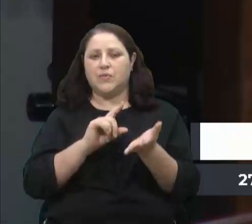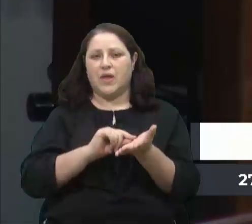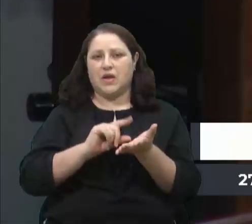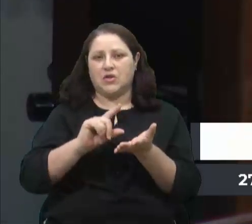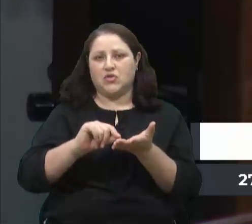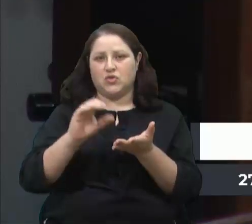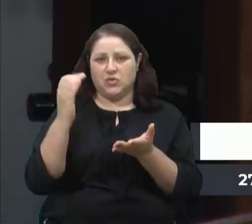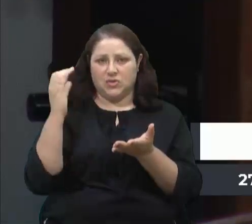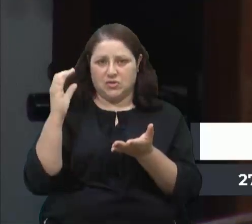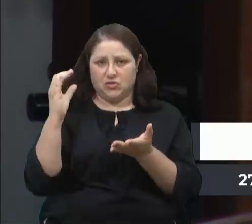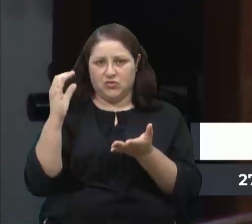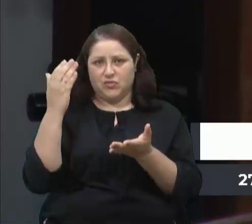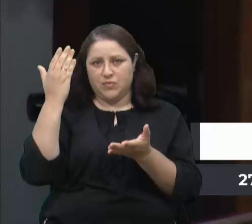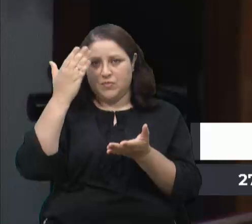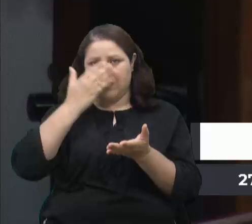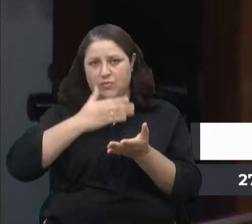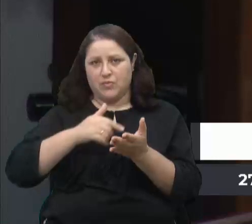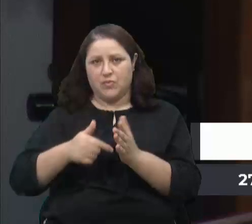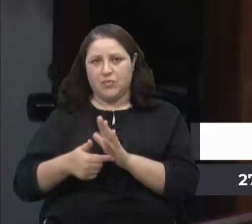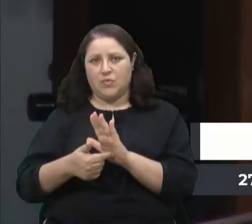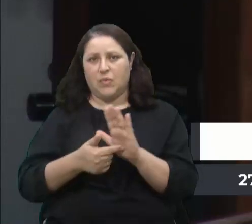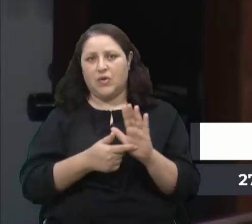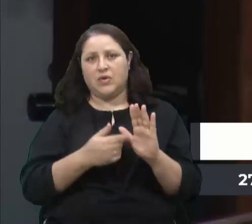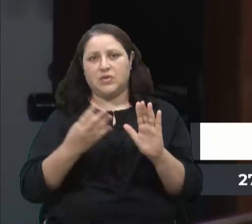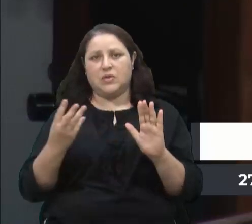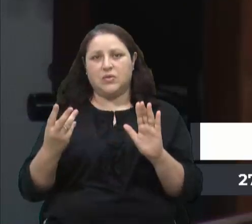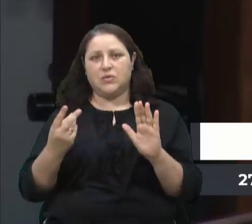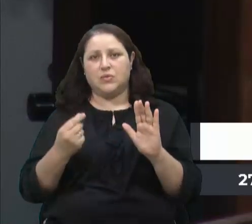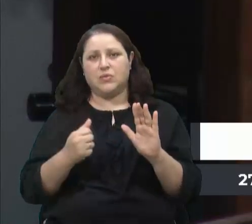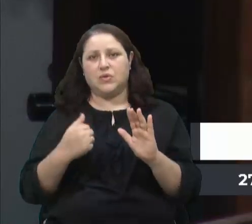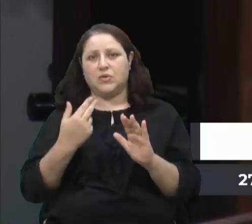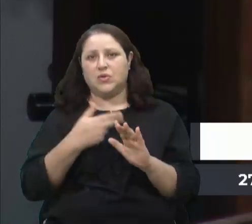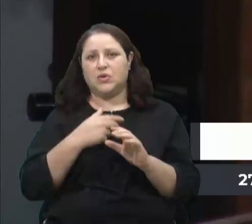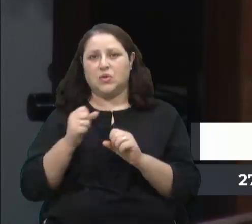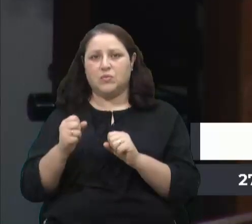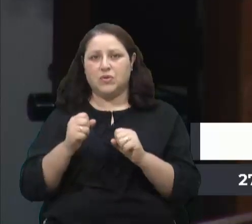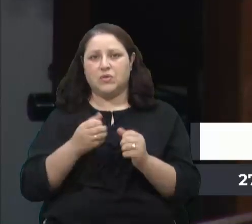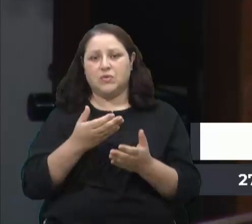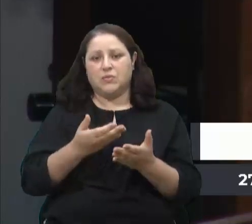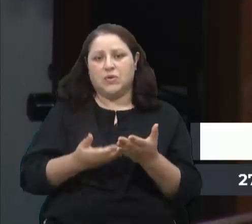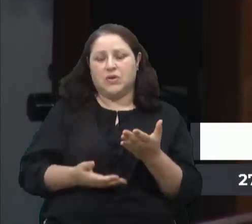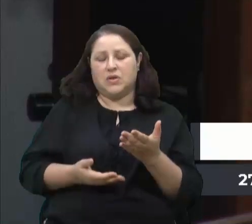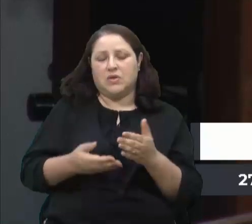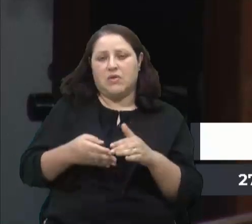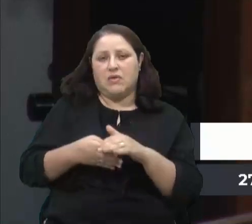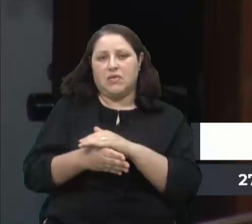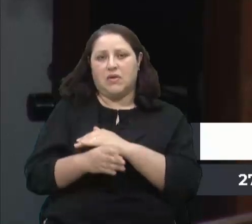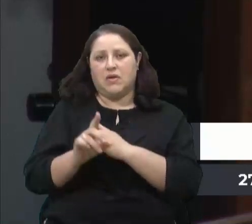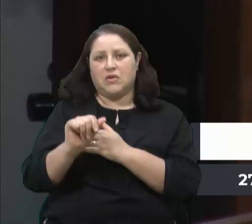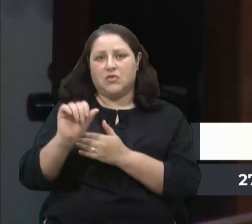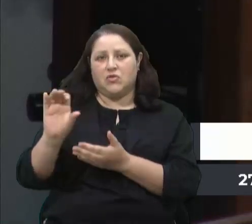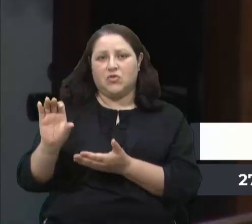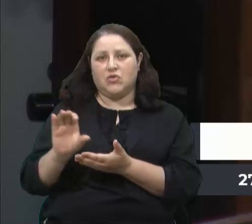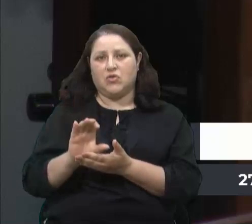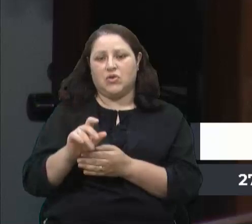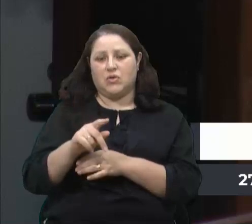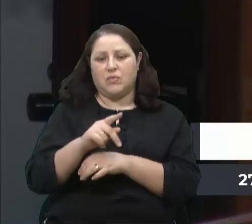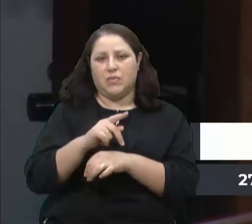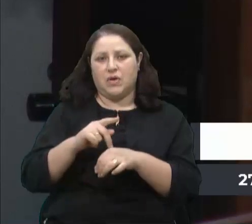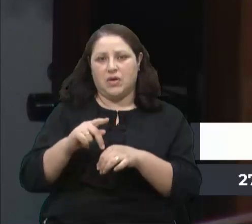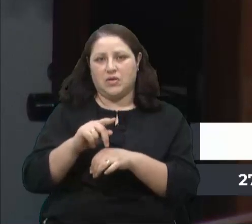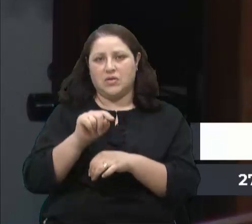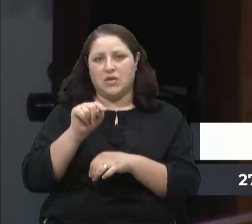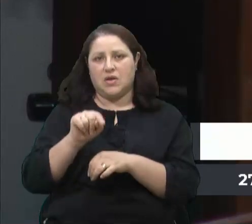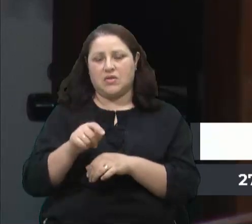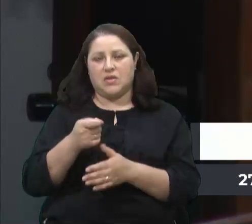científicos demonstrando o quanto nós podemos perder de entrada de recursos no país com